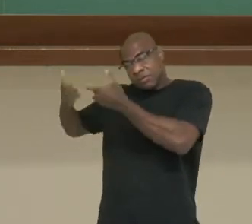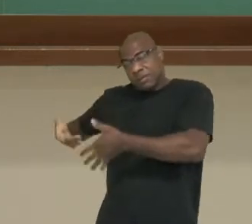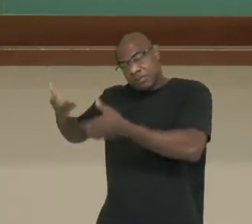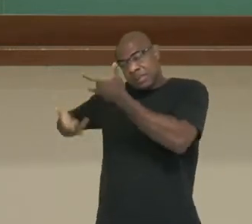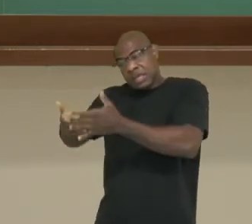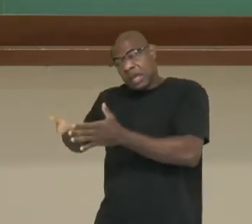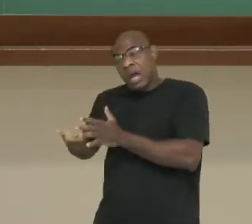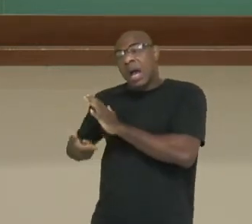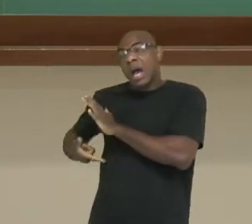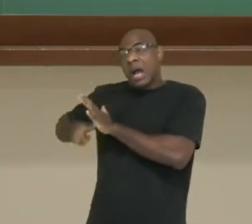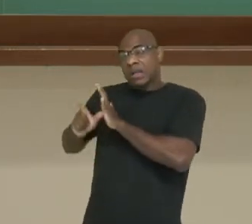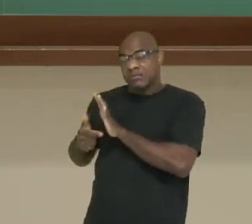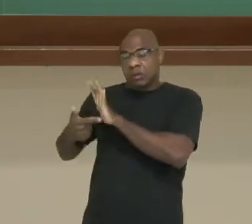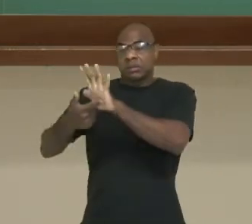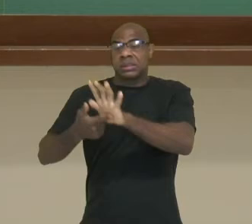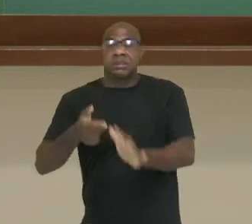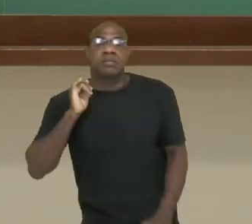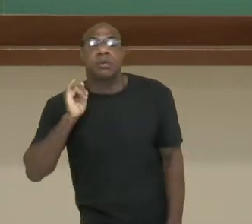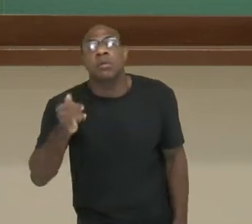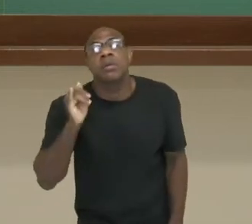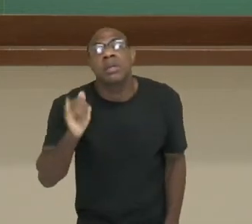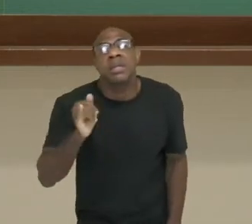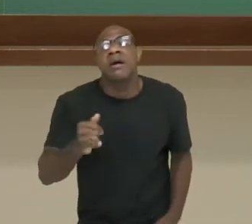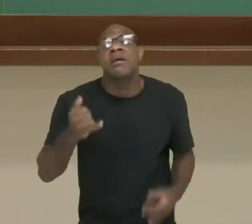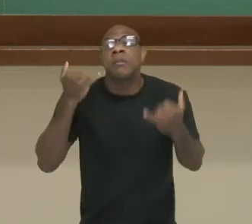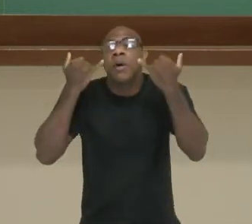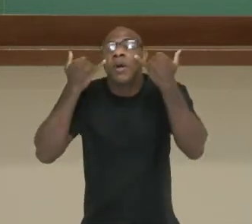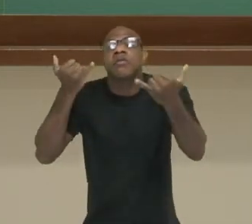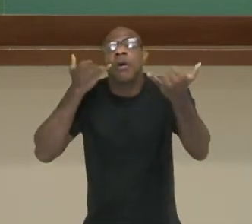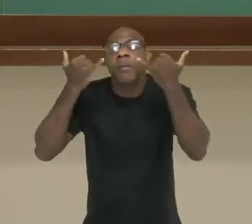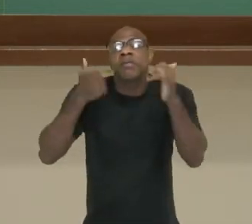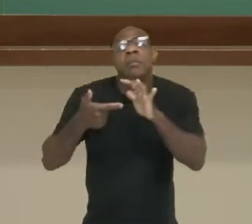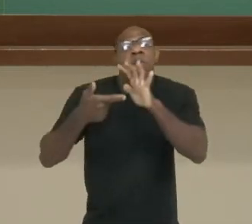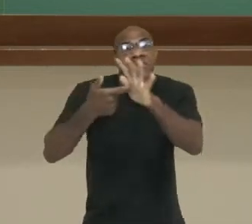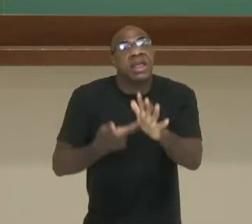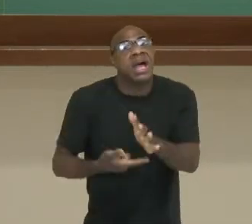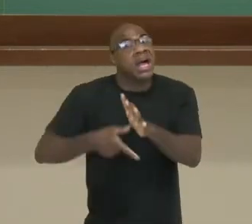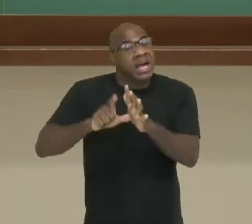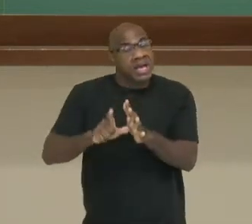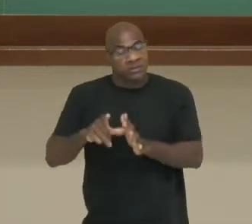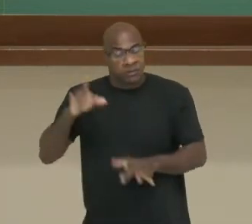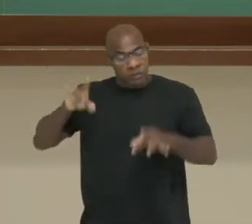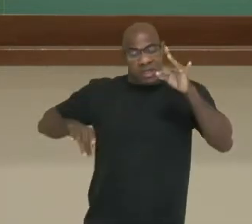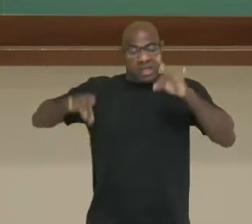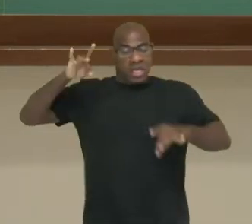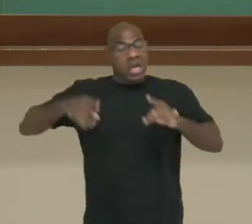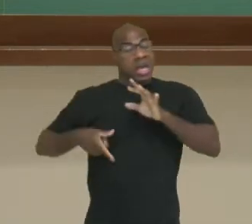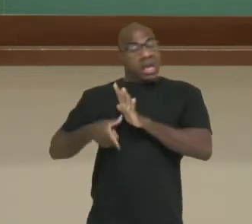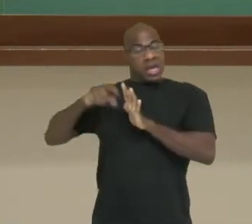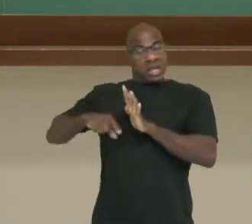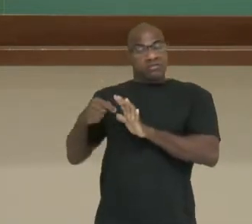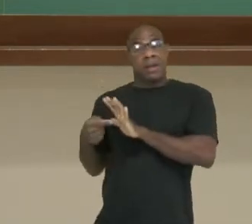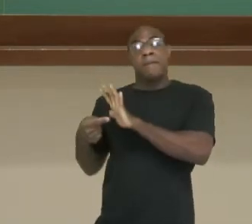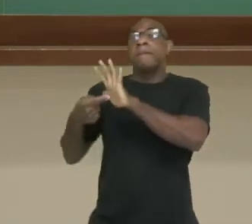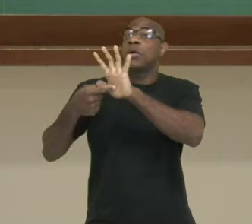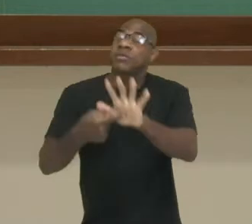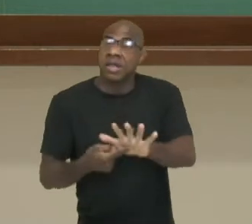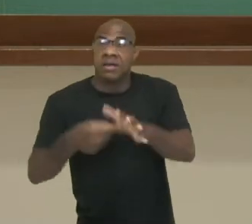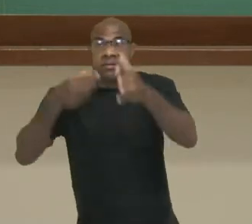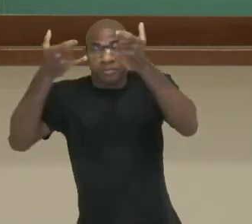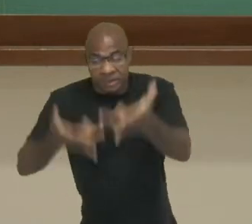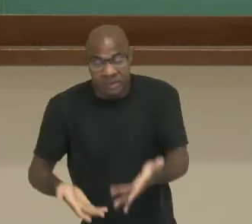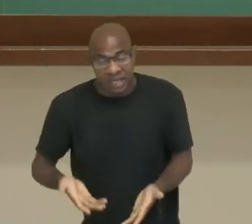está acontecendo naquela cena, vai trazer a informação, né, antes dessa cena aí dramática. Então não vai ter